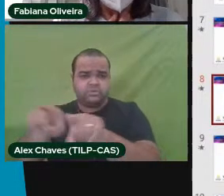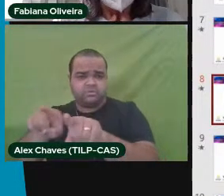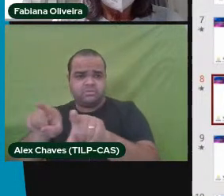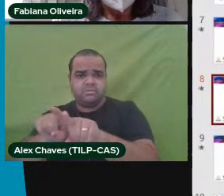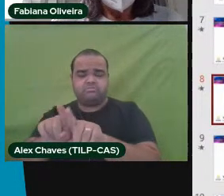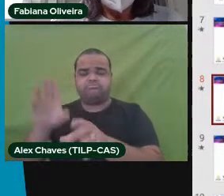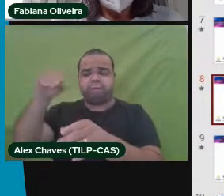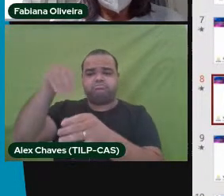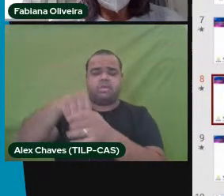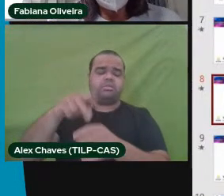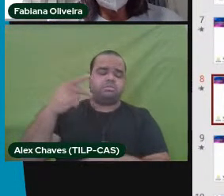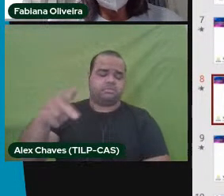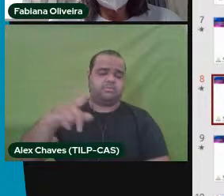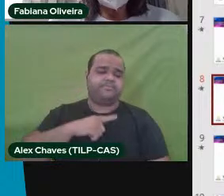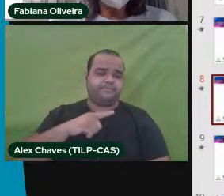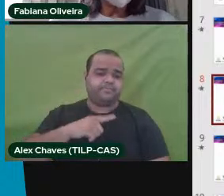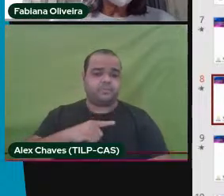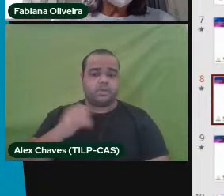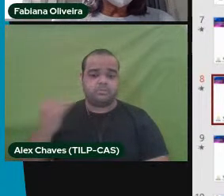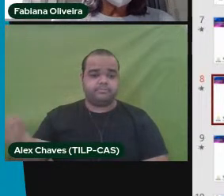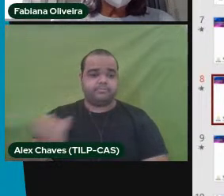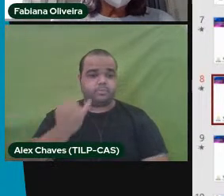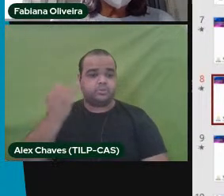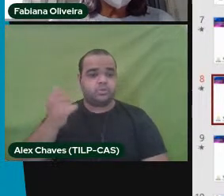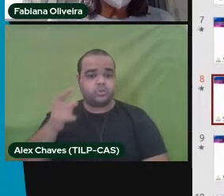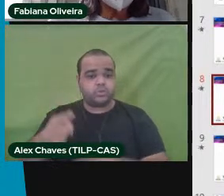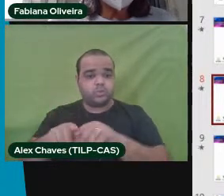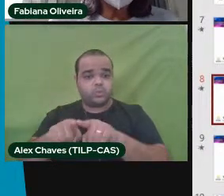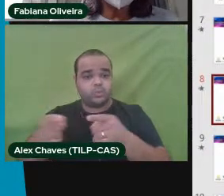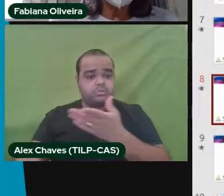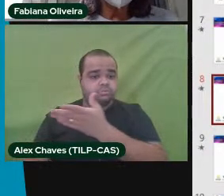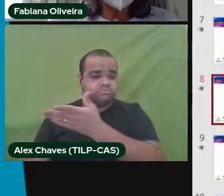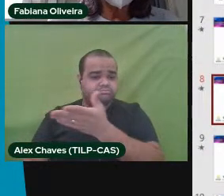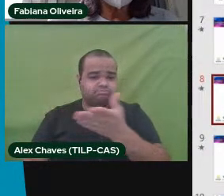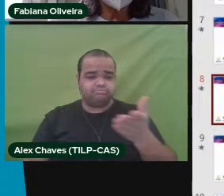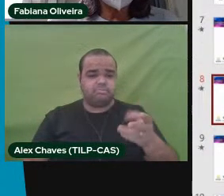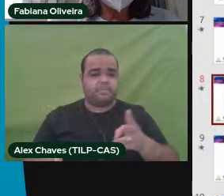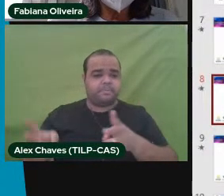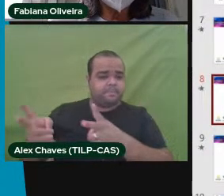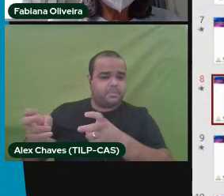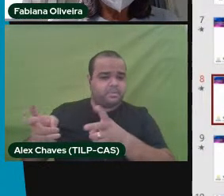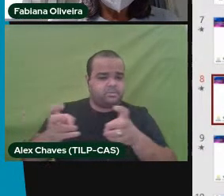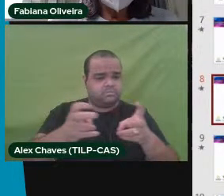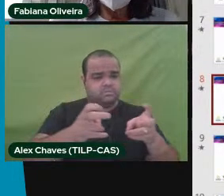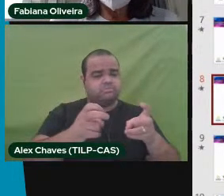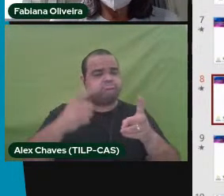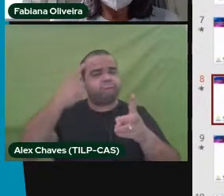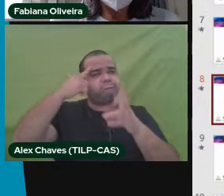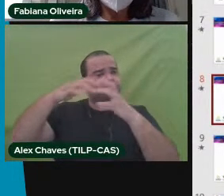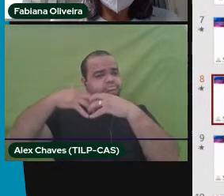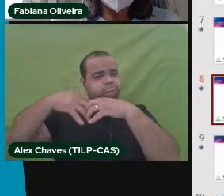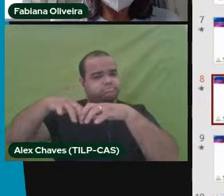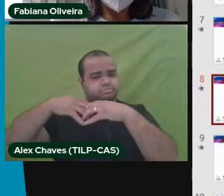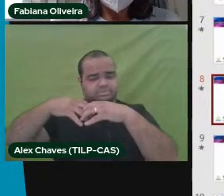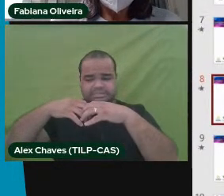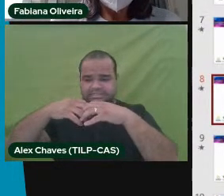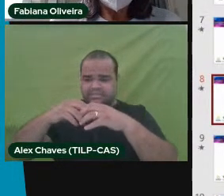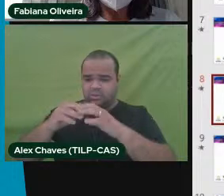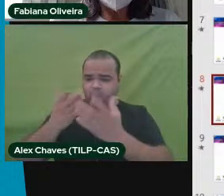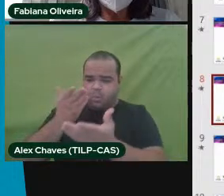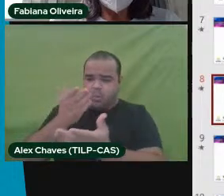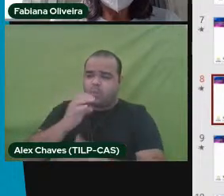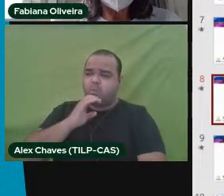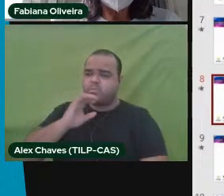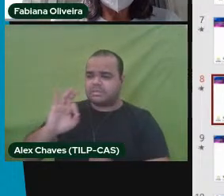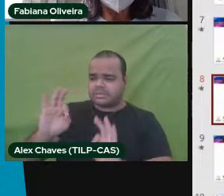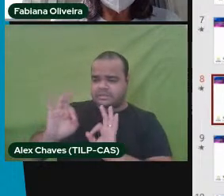mesmo. E é muito importante quando a gente também reflete nesse conhecimento. Sem o conhecimento,